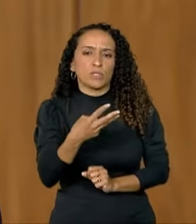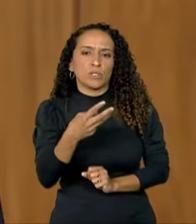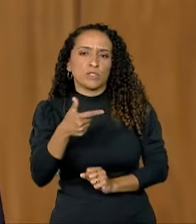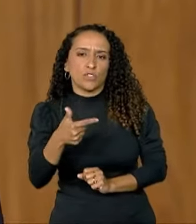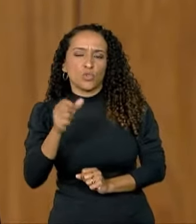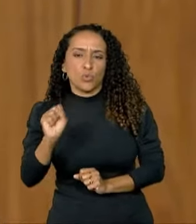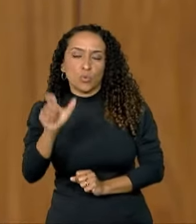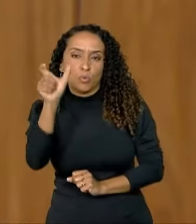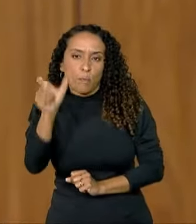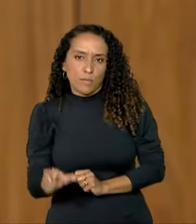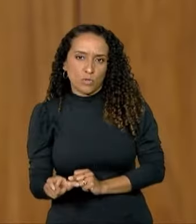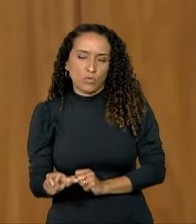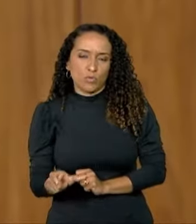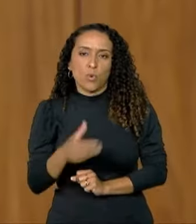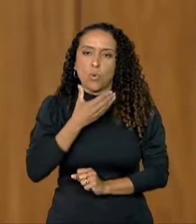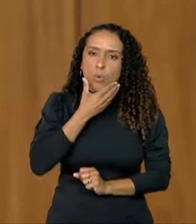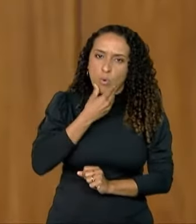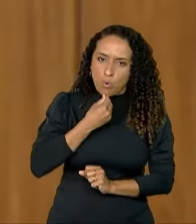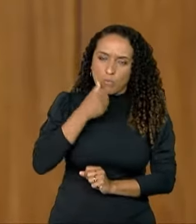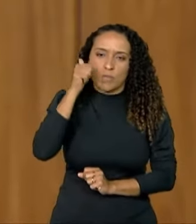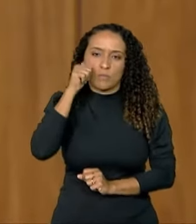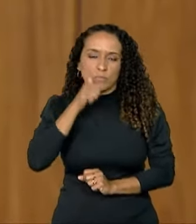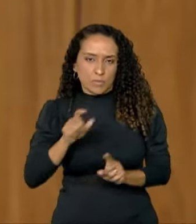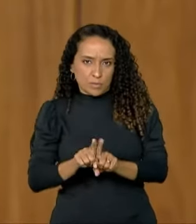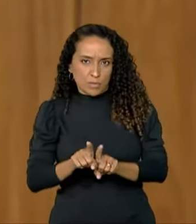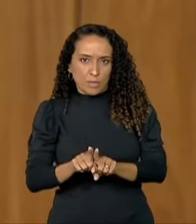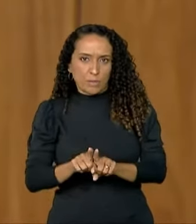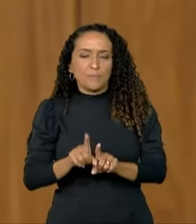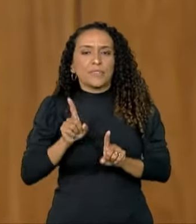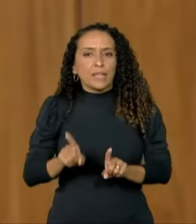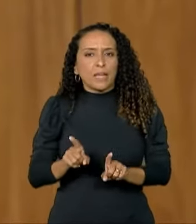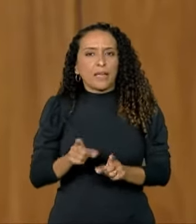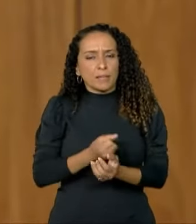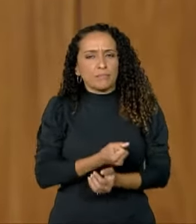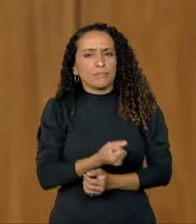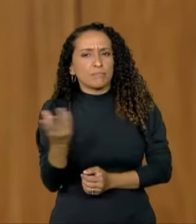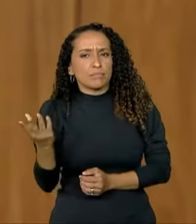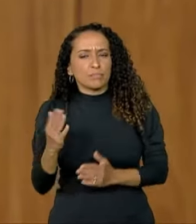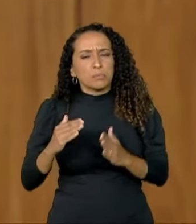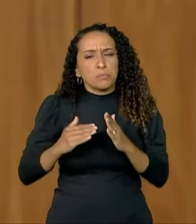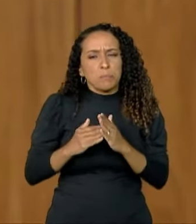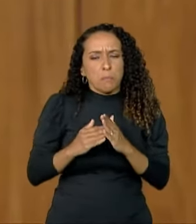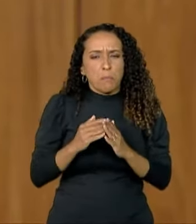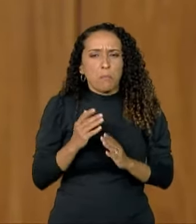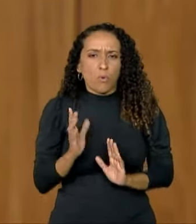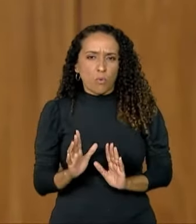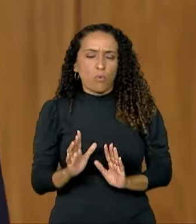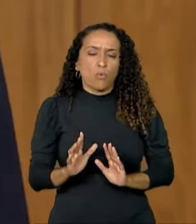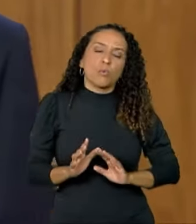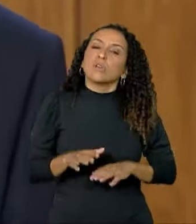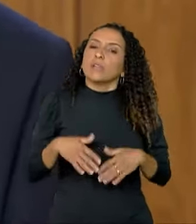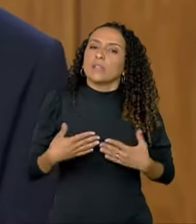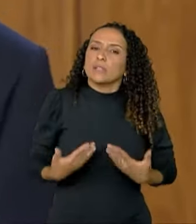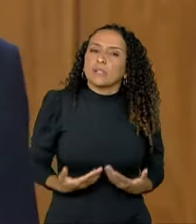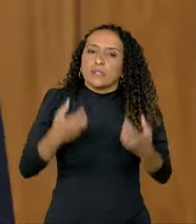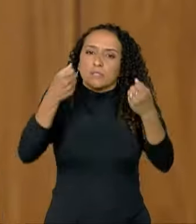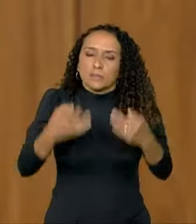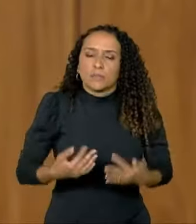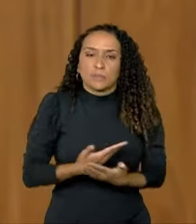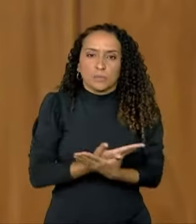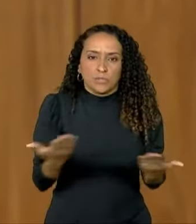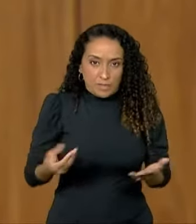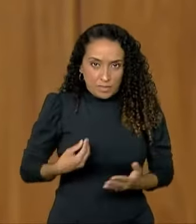118.328 pessoas, homens e mulheres. É um universo bastante restrito. Dizendo, então, às senhoras e os senhores